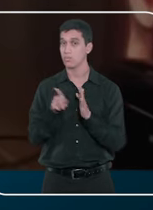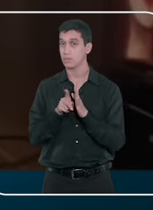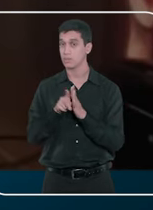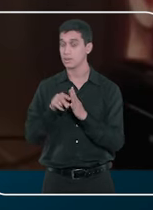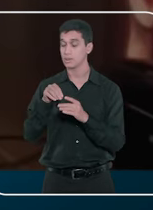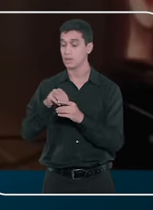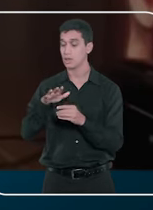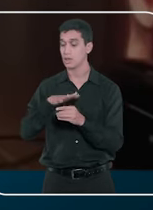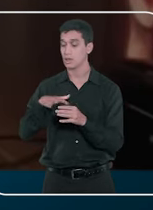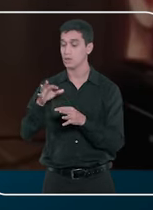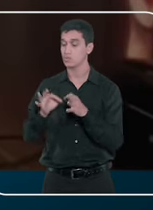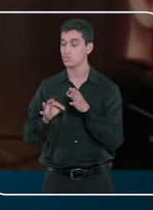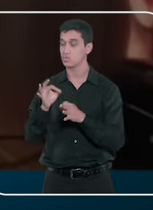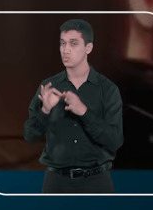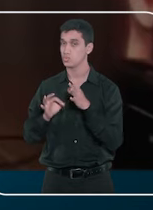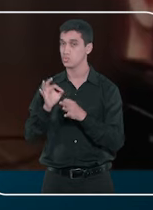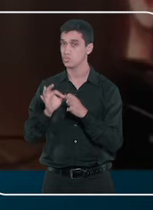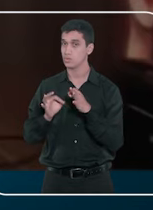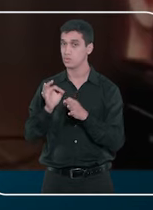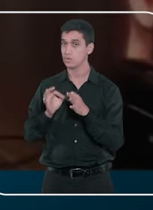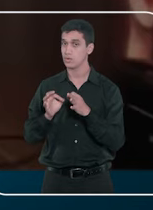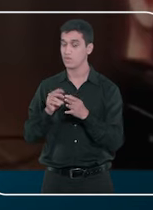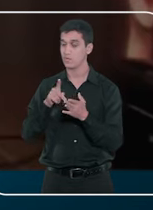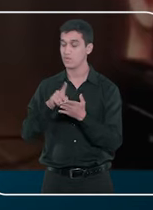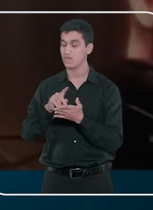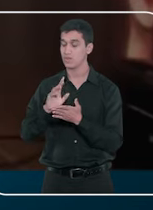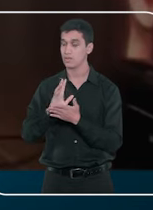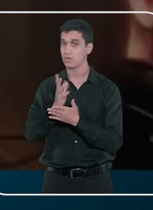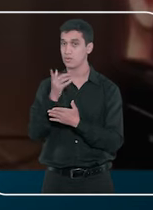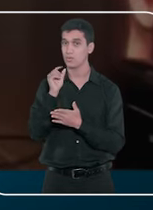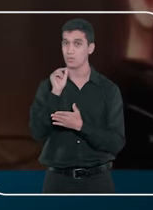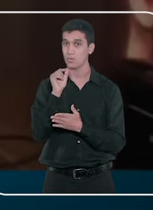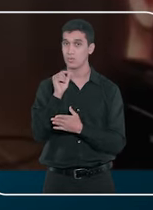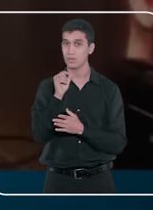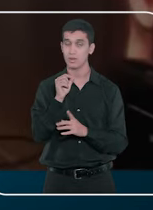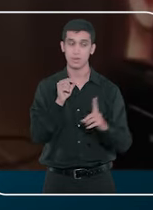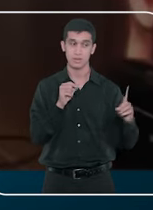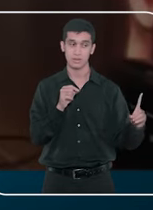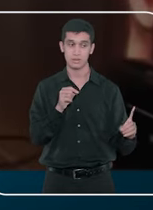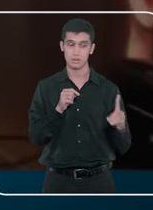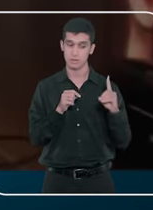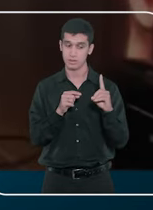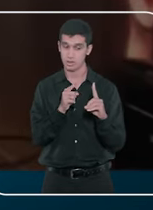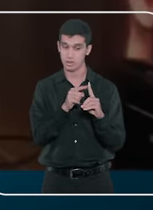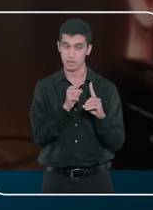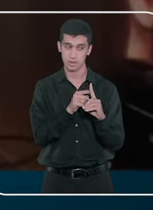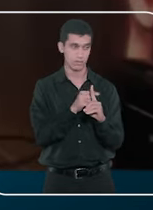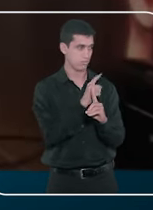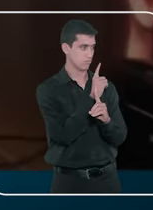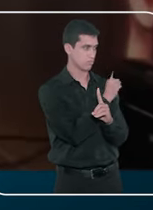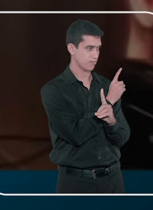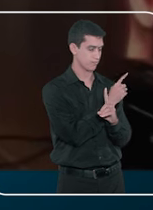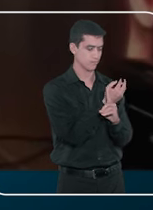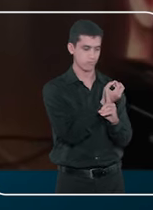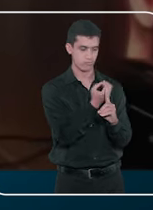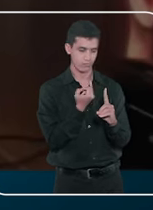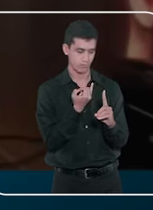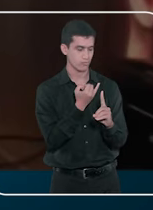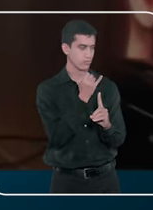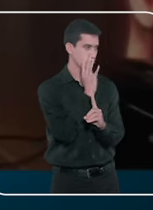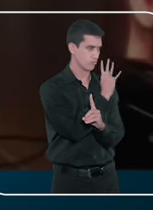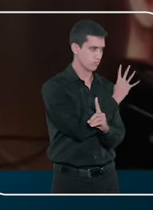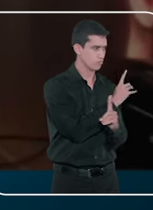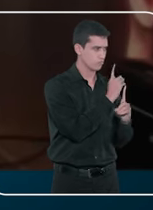jurídica, da efetiva realização dos acordos. E somente a posteriori nós tivemos um